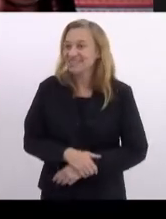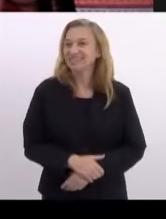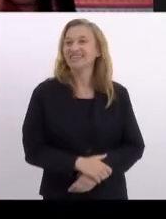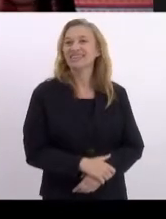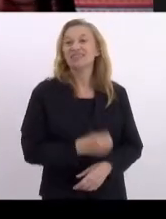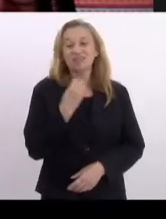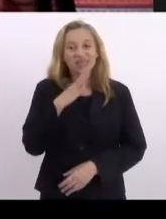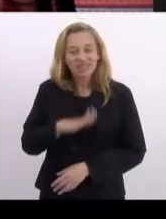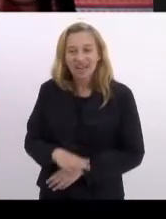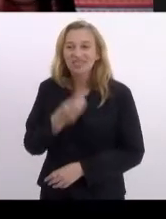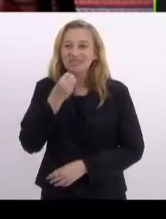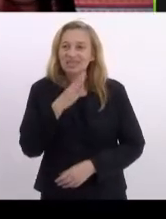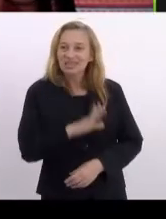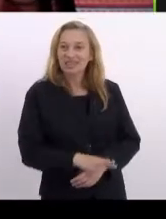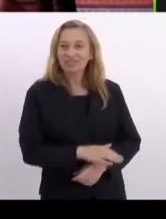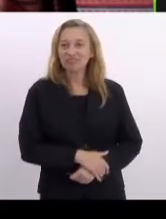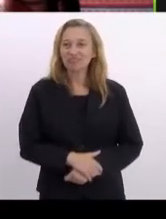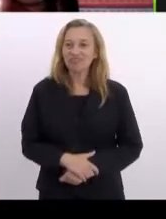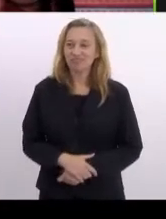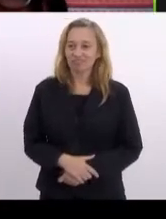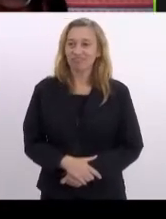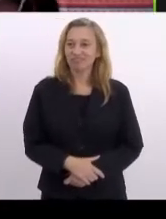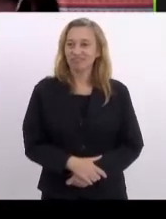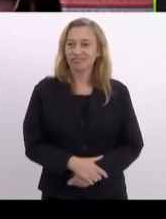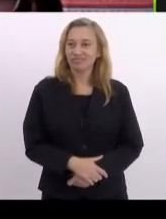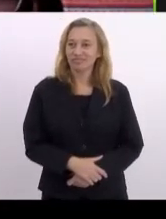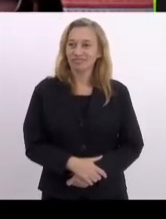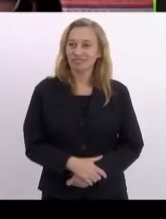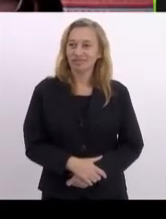Boa tarde, presidente.